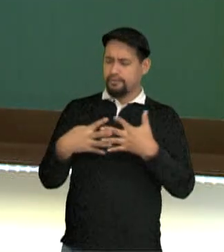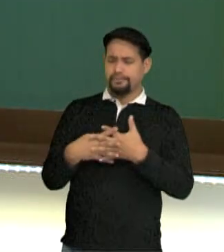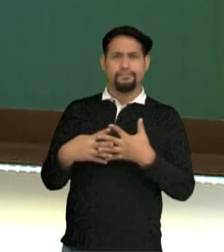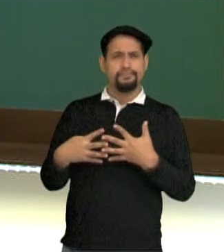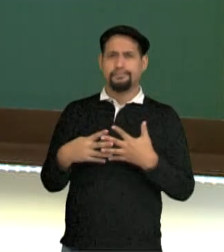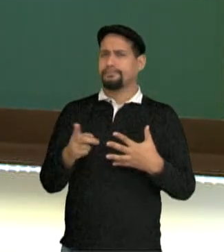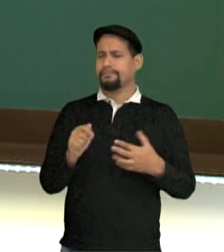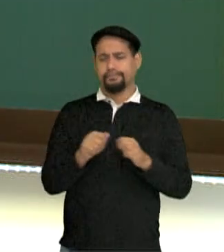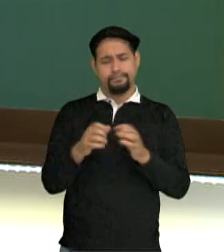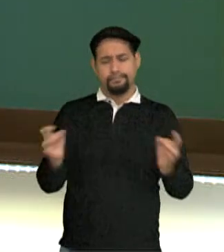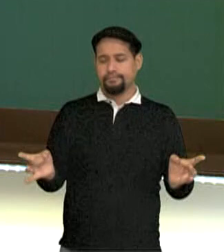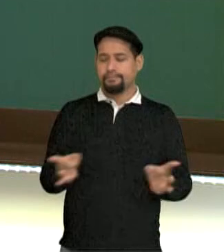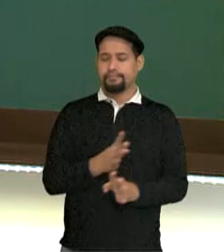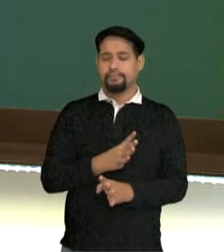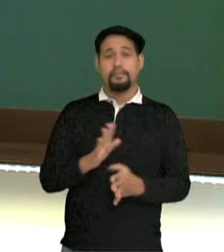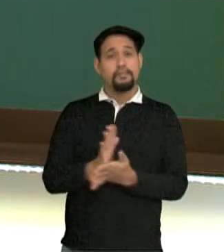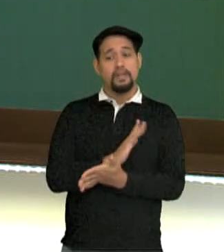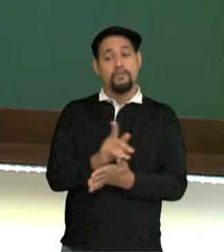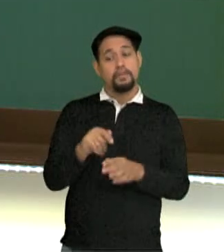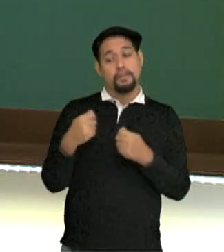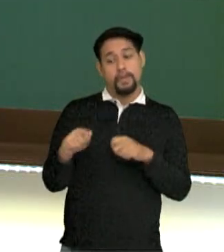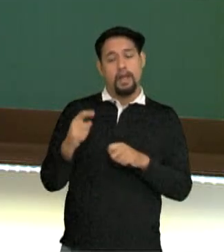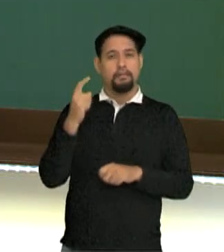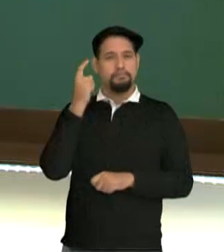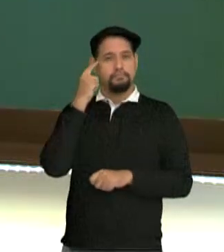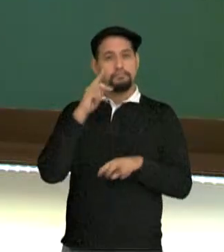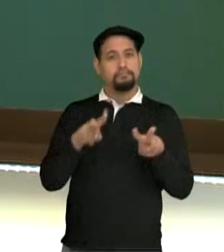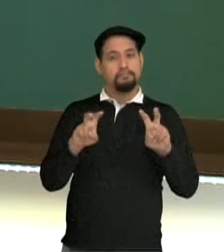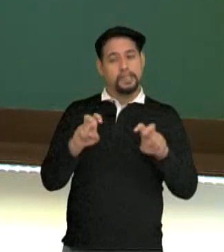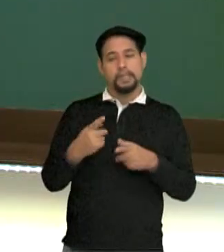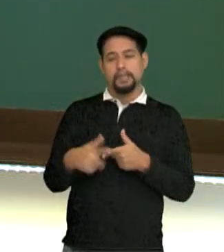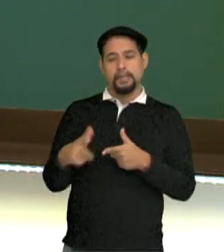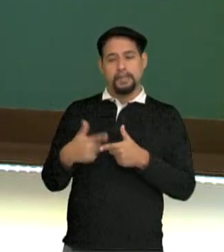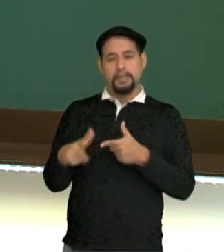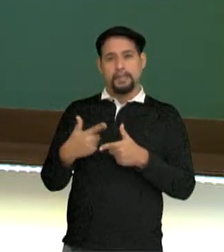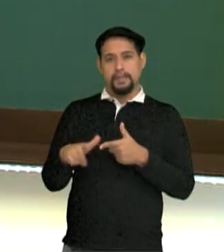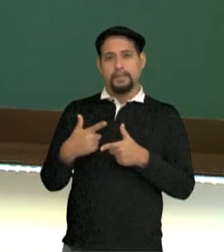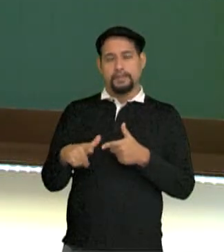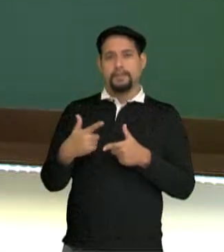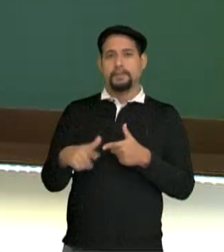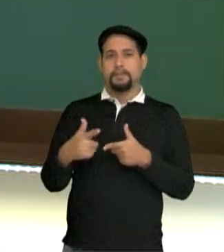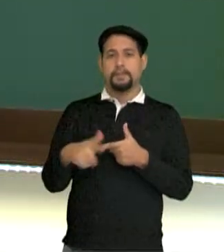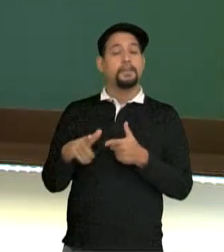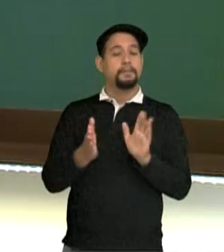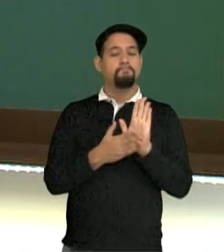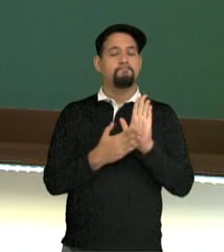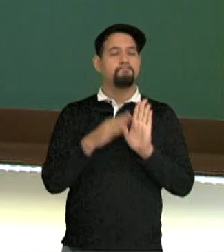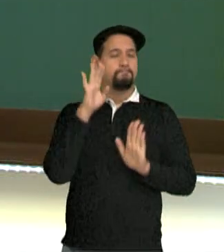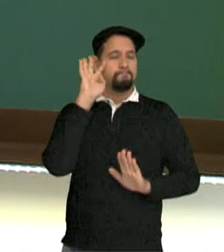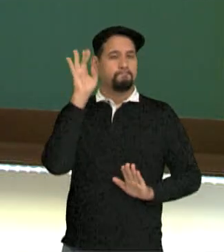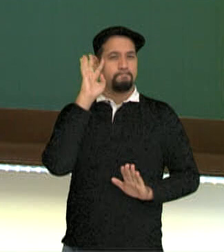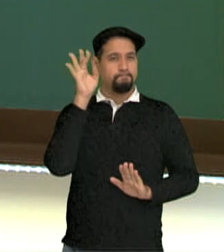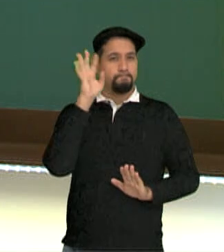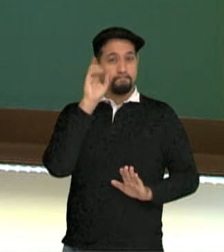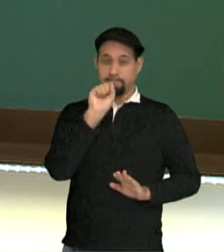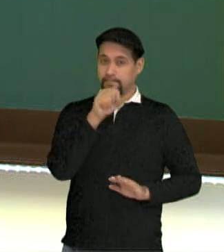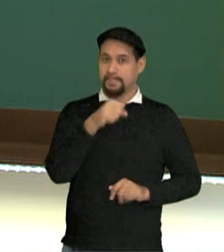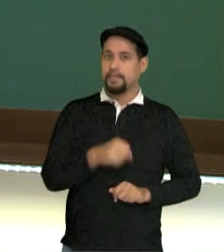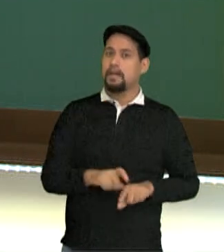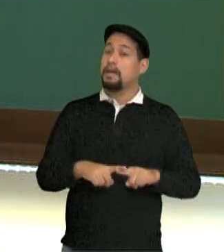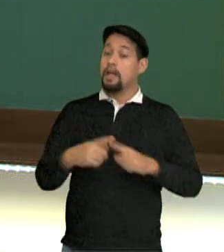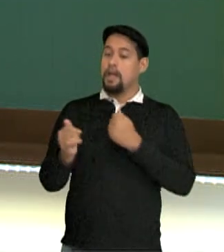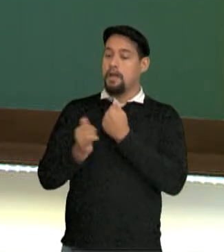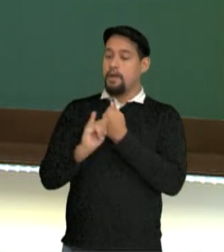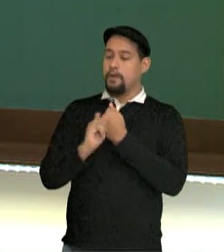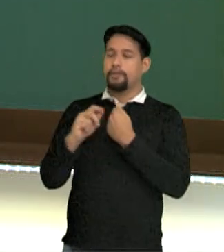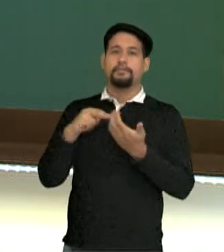fica resolvido. Fica para você pensar sobre aquele problema, como, né, te propor uma reflexão. Então, a crônica